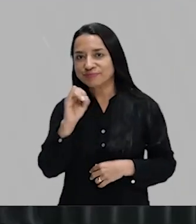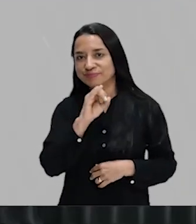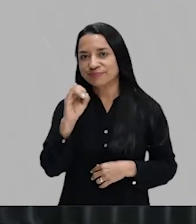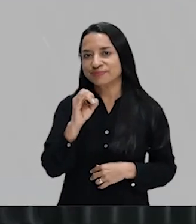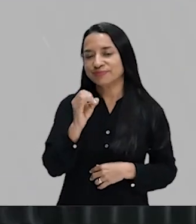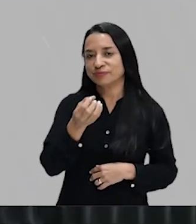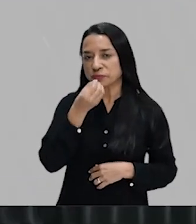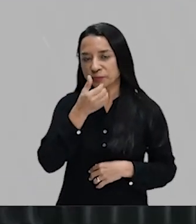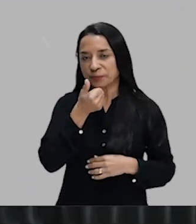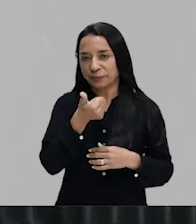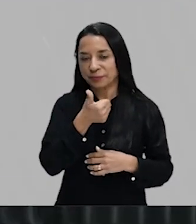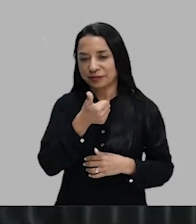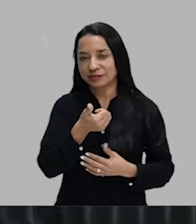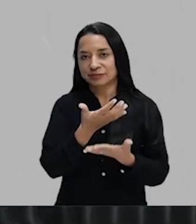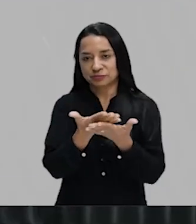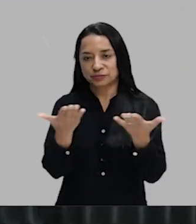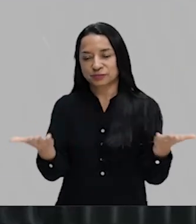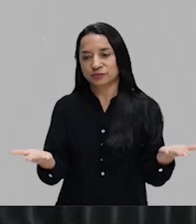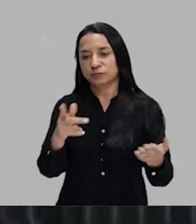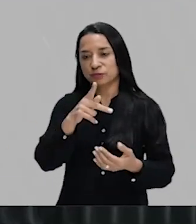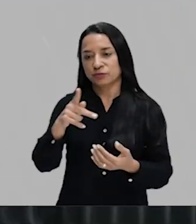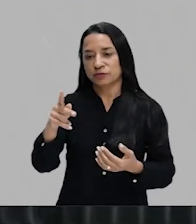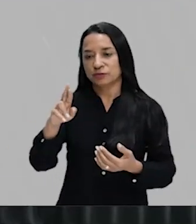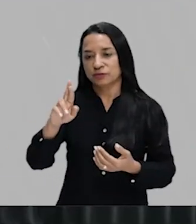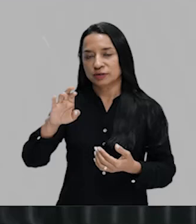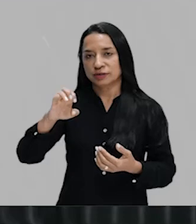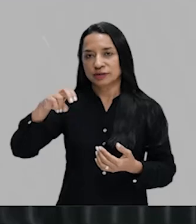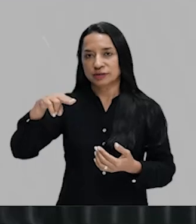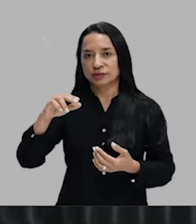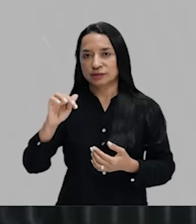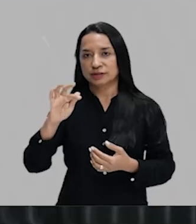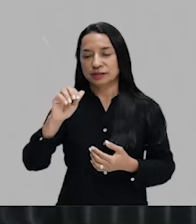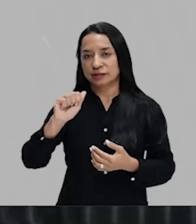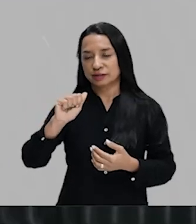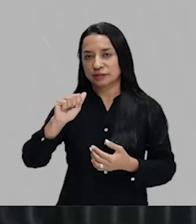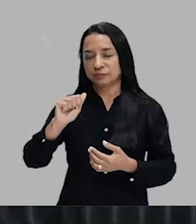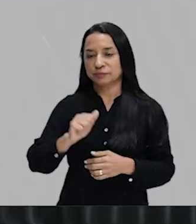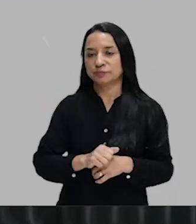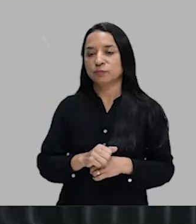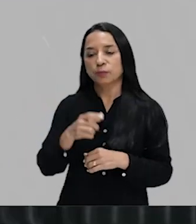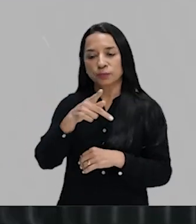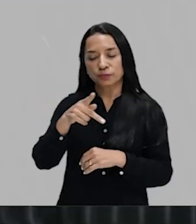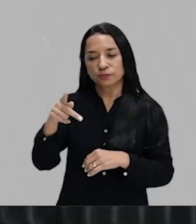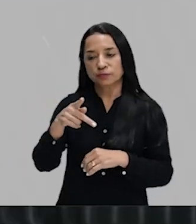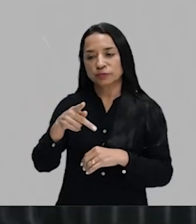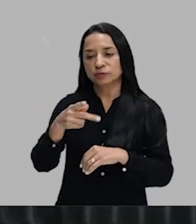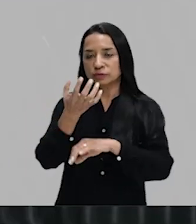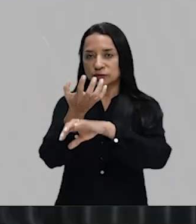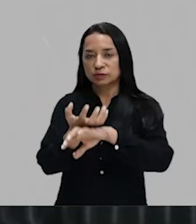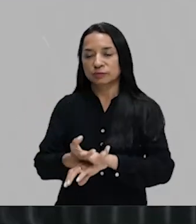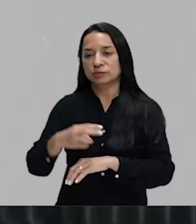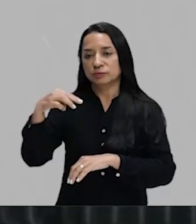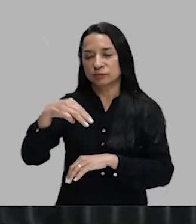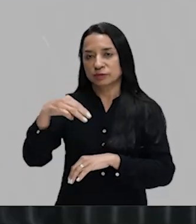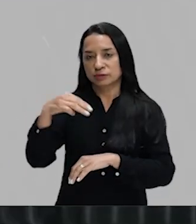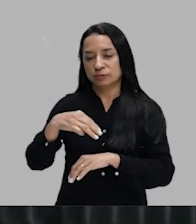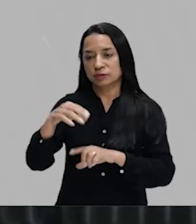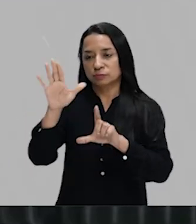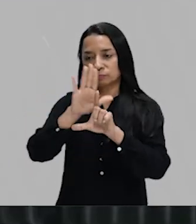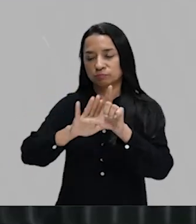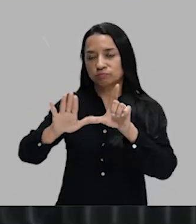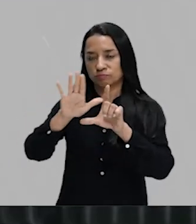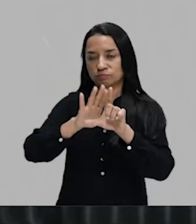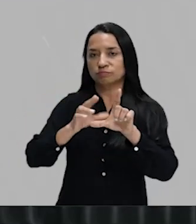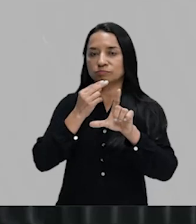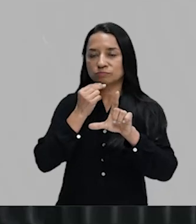aí, meus amores, tudo bem com vocês? Eu sou a professora Renata Fex, estou a professora de matemática da plataforma Gonçalves Dias e, para este